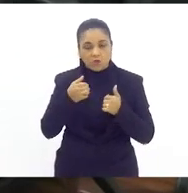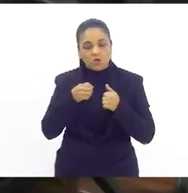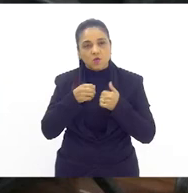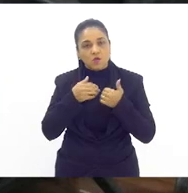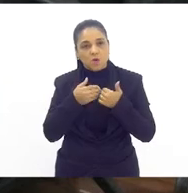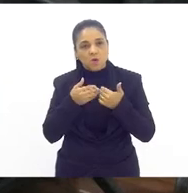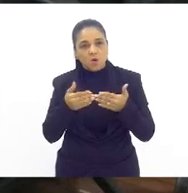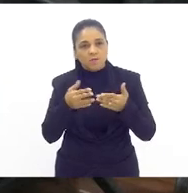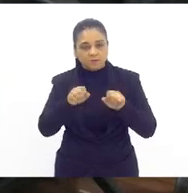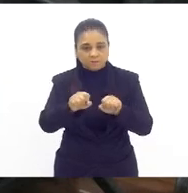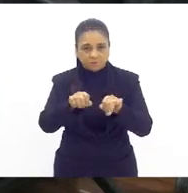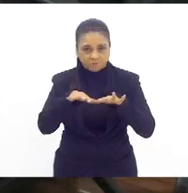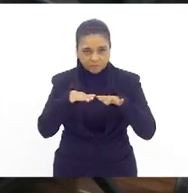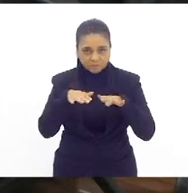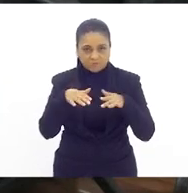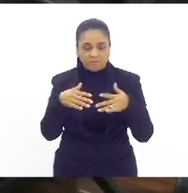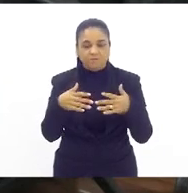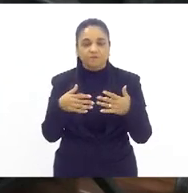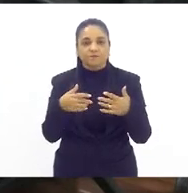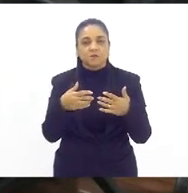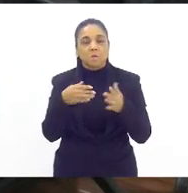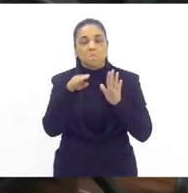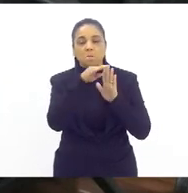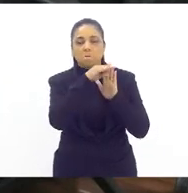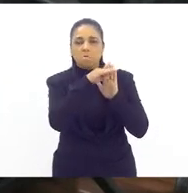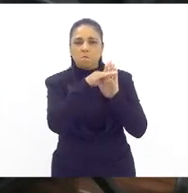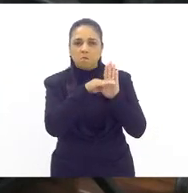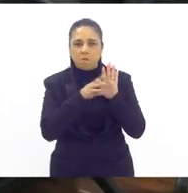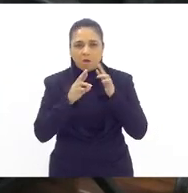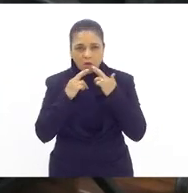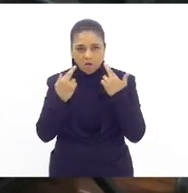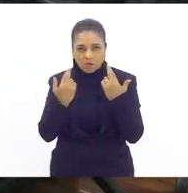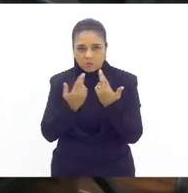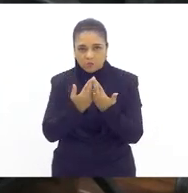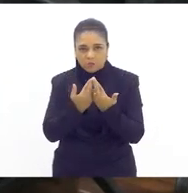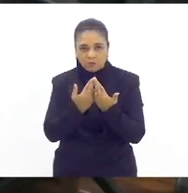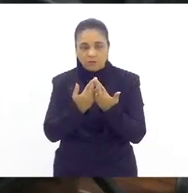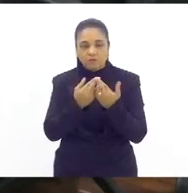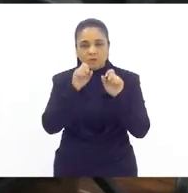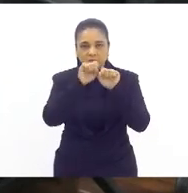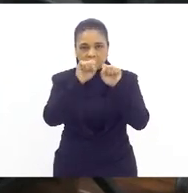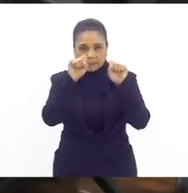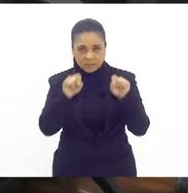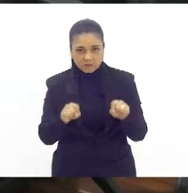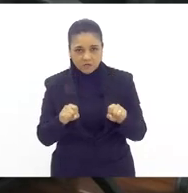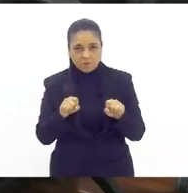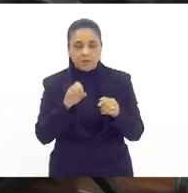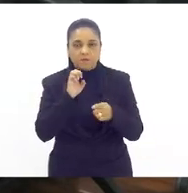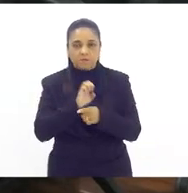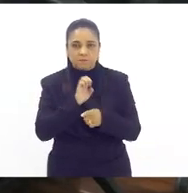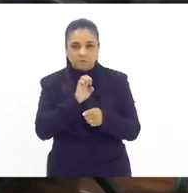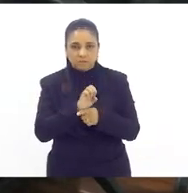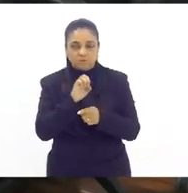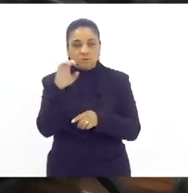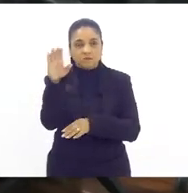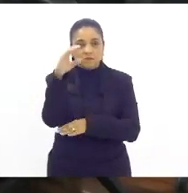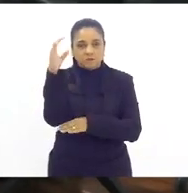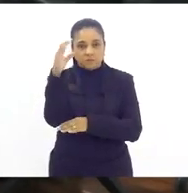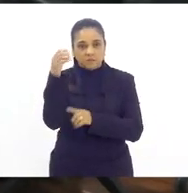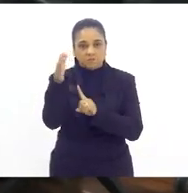audiência a pauta dessa reunião é o sistema Estadual de Ciência Tecnologia e